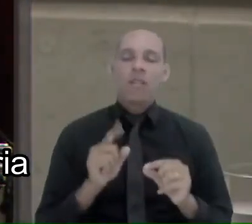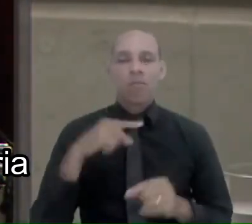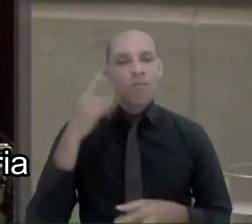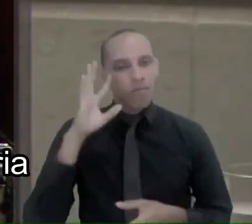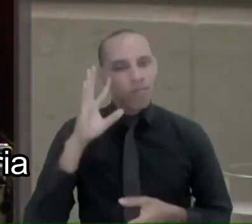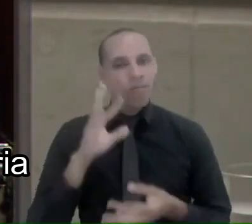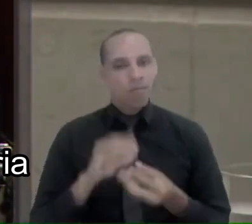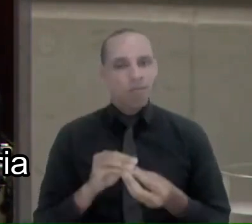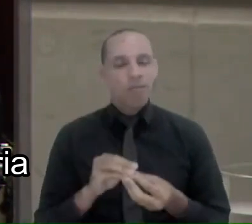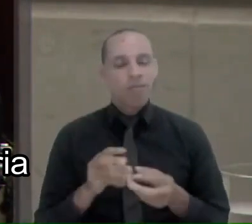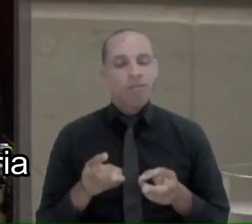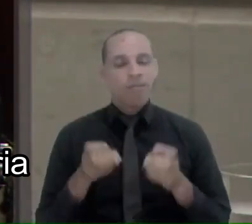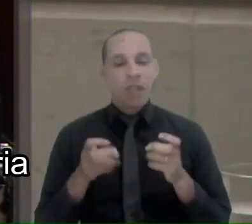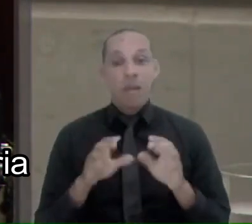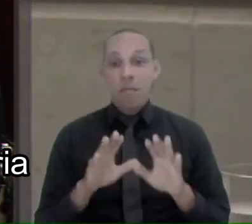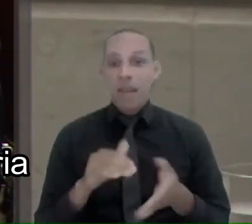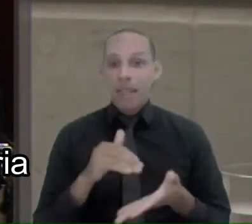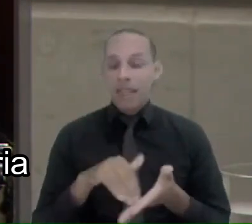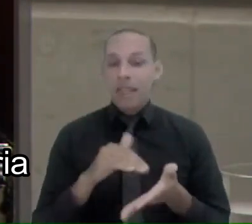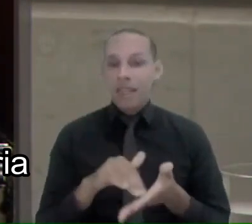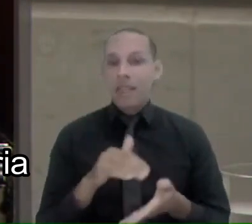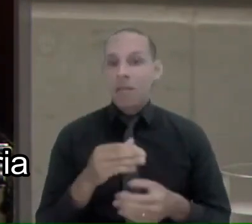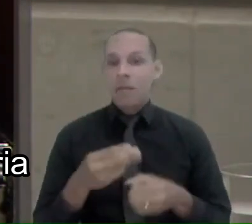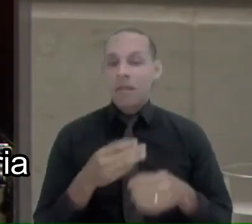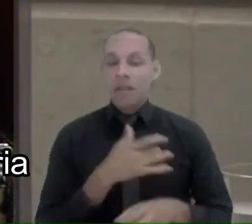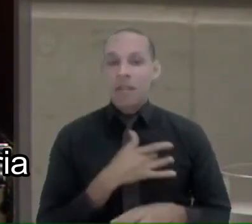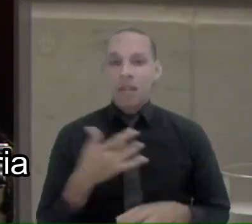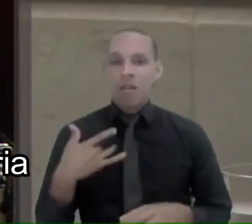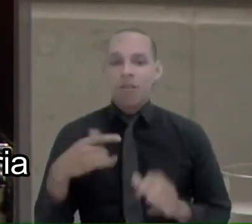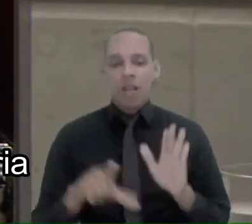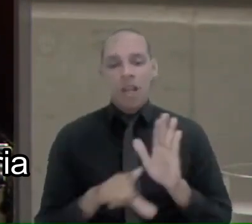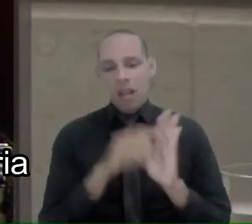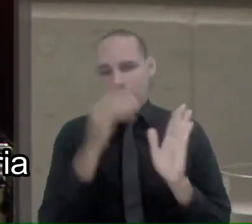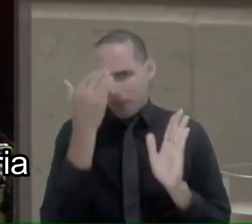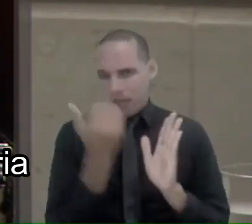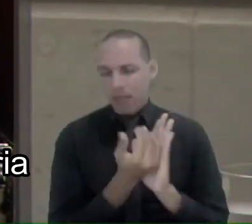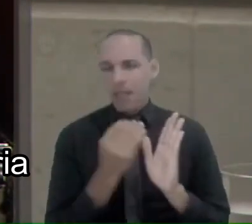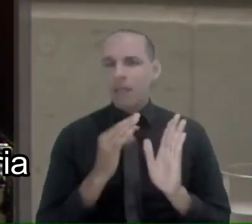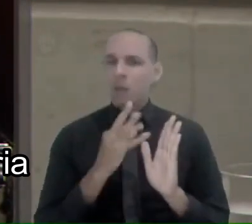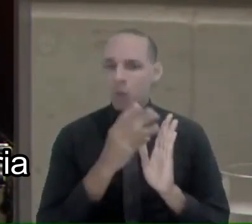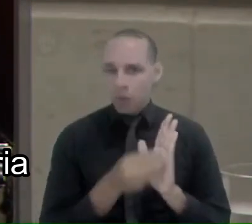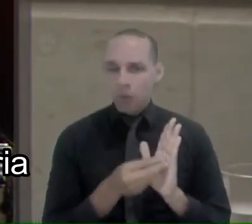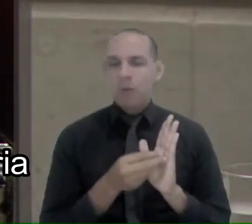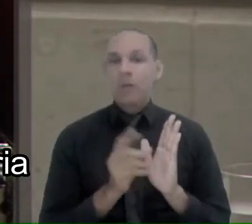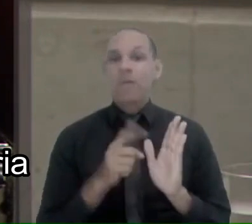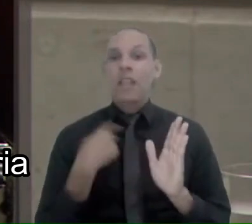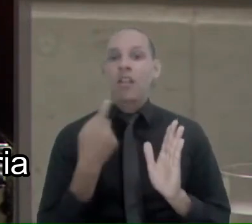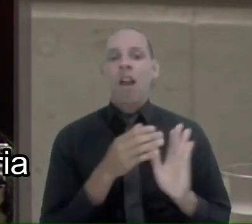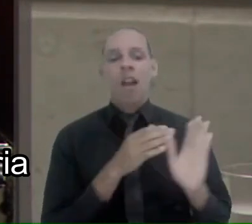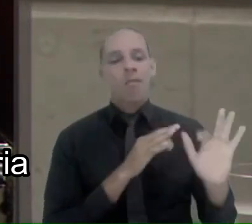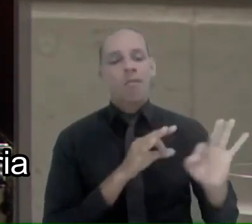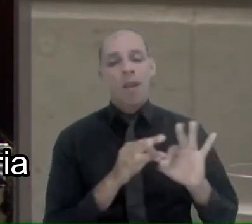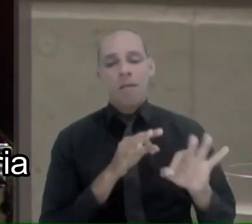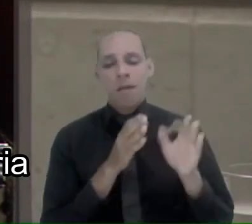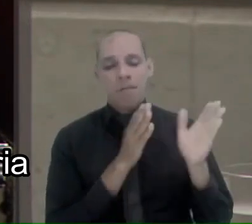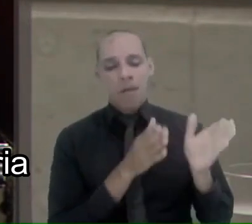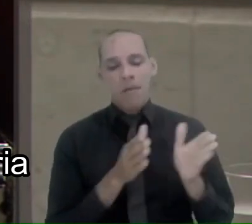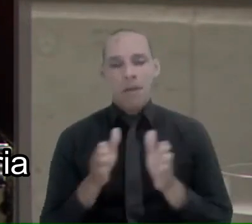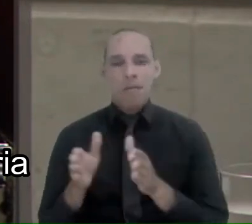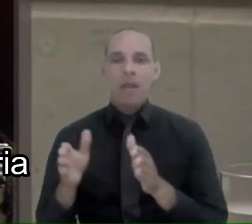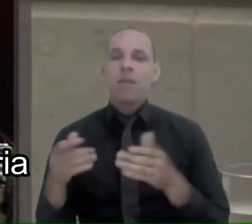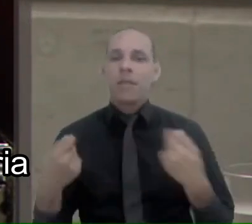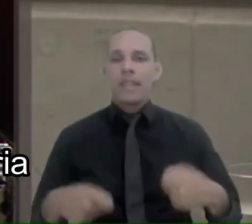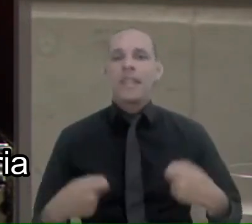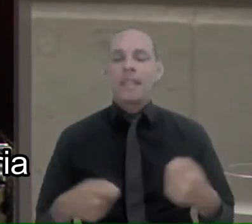pontos da legislação. E era necessário organizarmos a casa. Né? Os vereadores